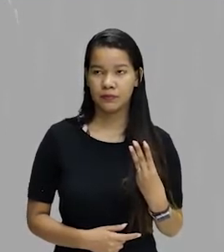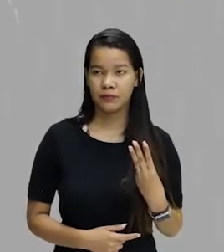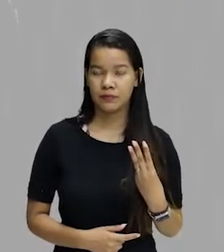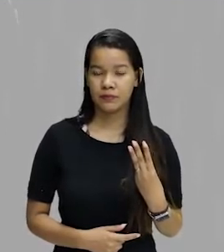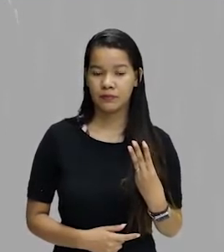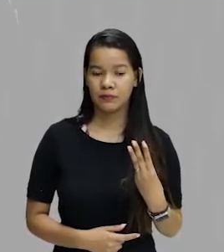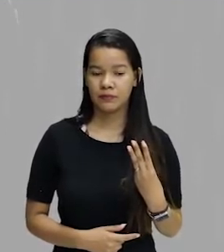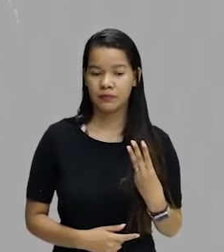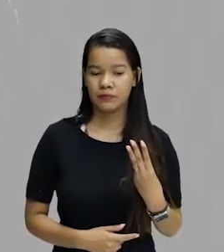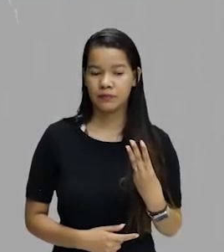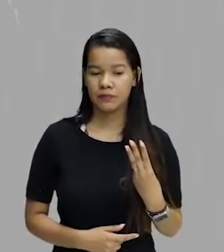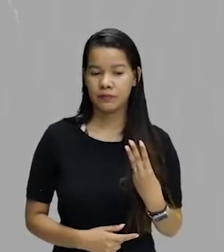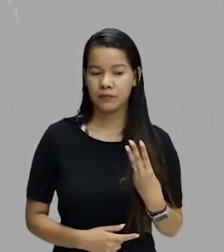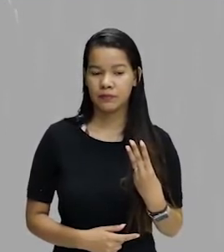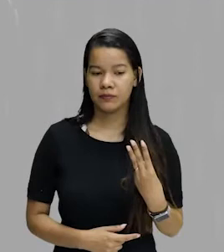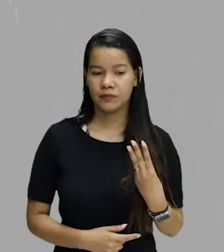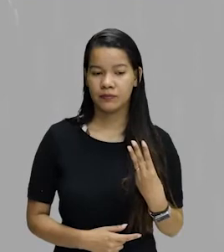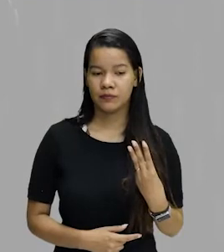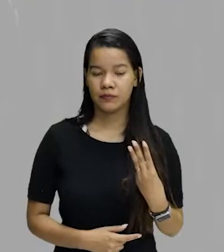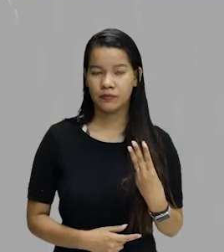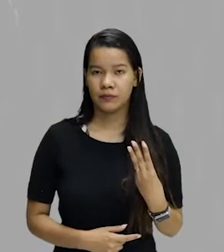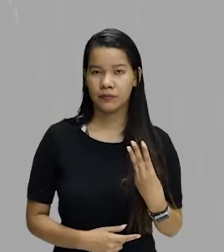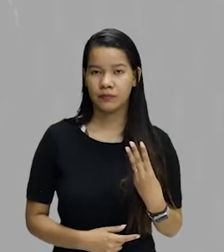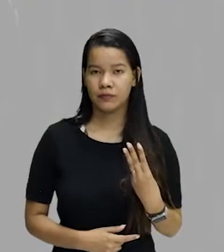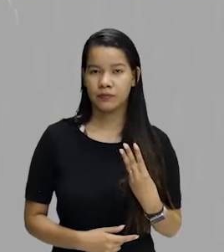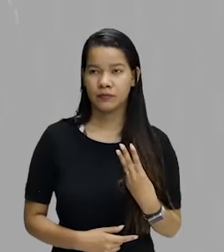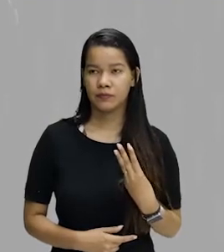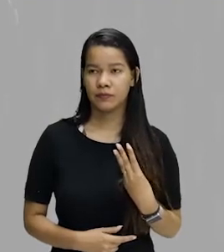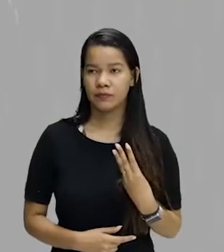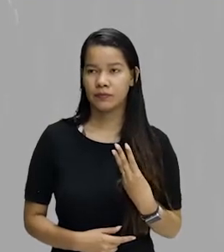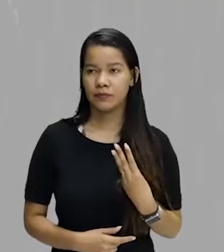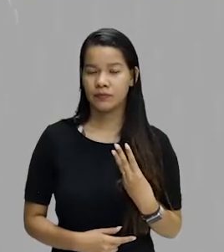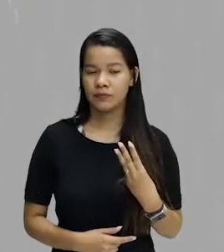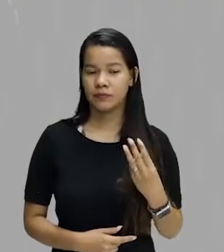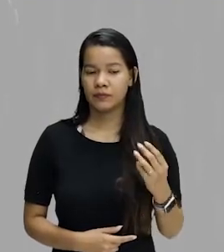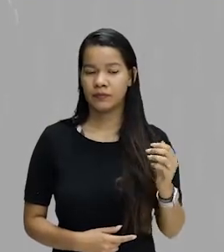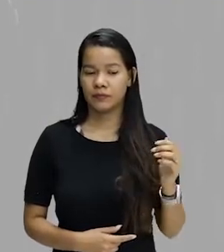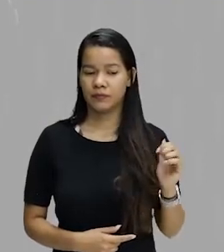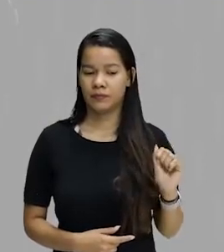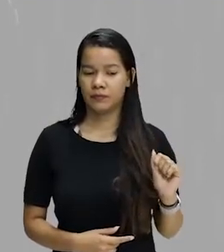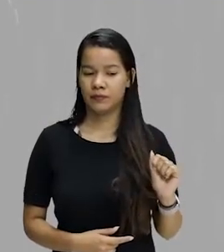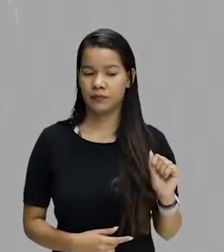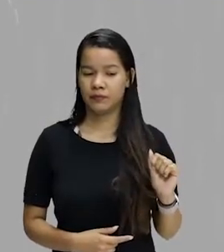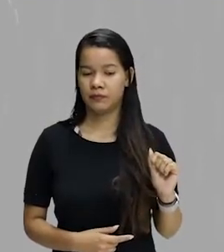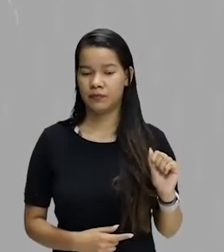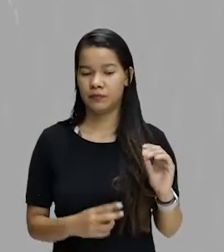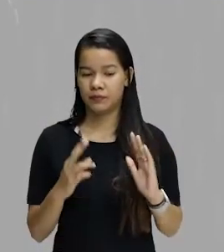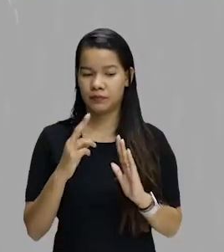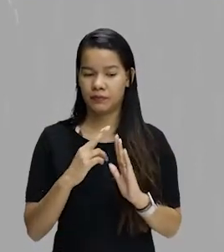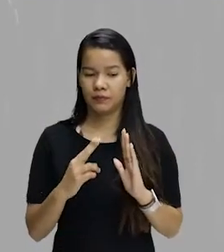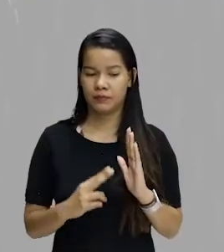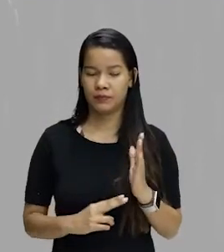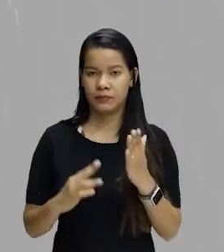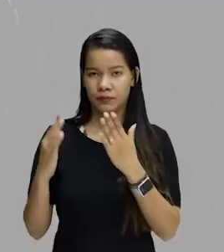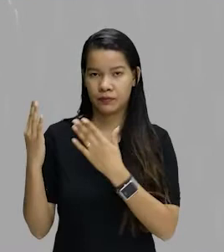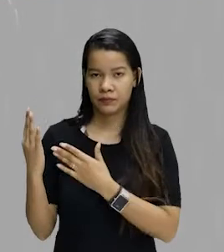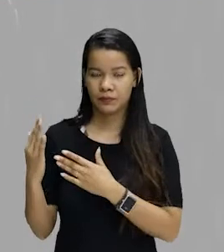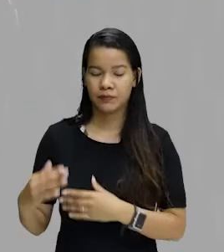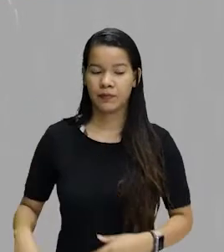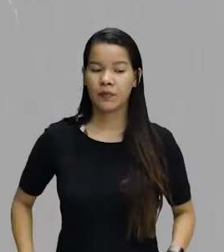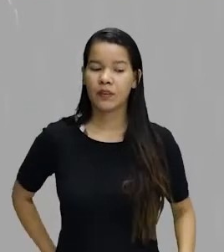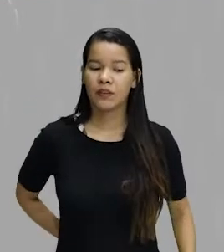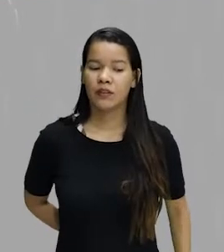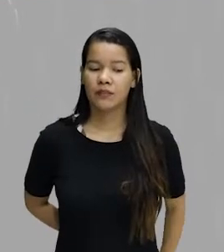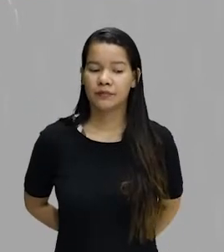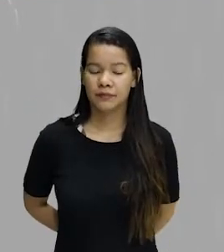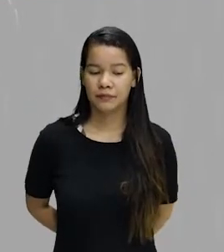depois, isso indica que houve uma adição. Então, vamos lá. Com relação a essa reação, considere as seguintes